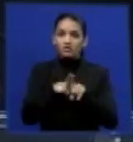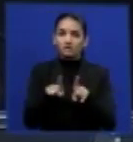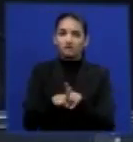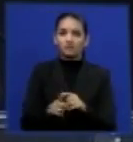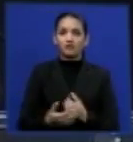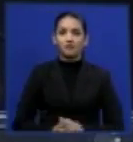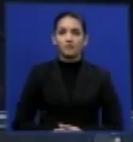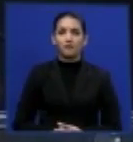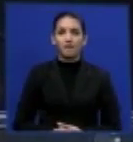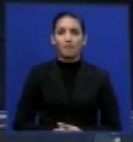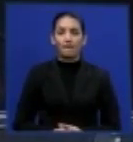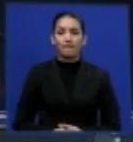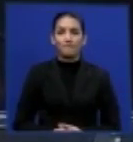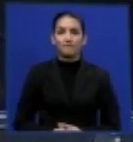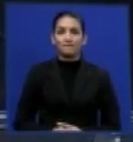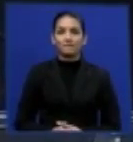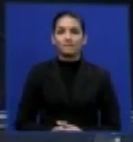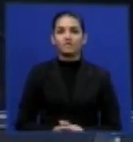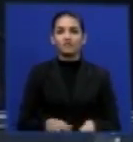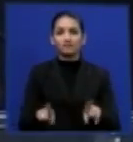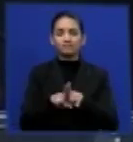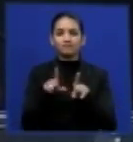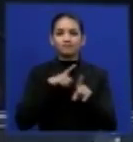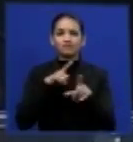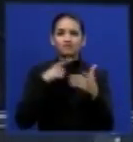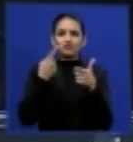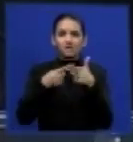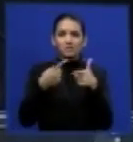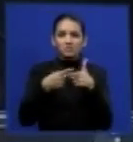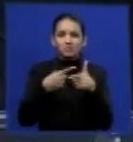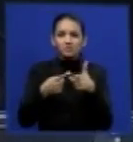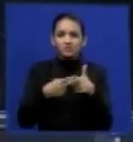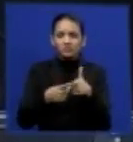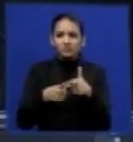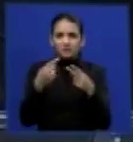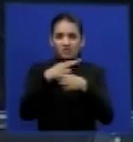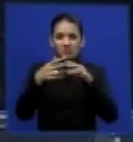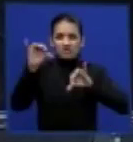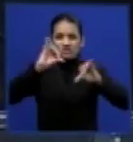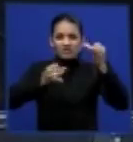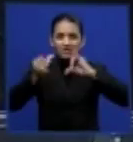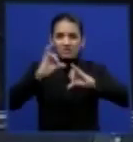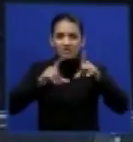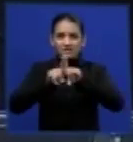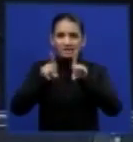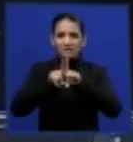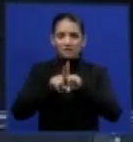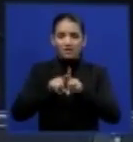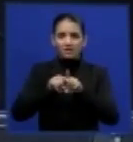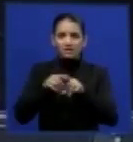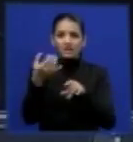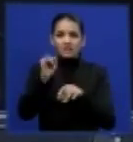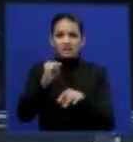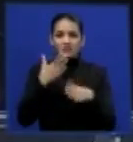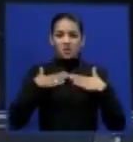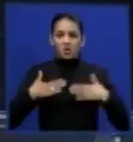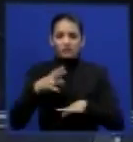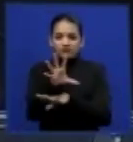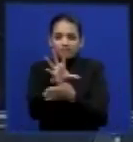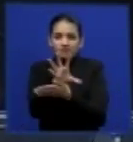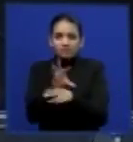e liberam que liberam interferentes hormonais são substâncias químicas que afetam os sistemas do corpo humano entre eles o endócrino imunológico